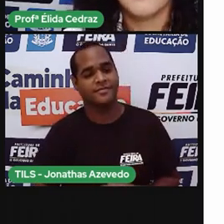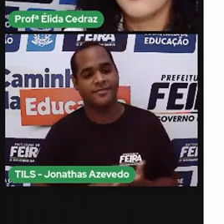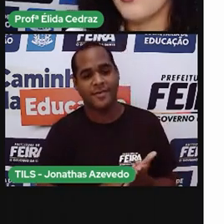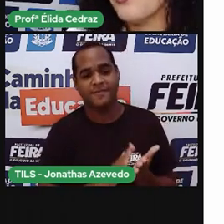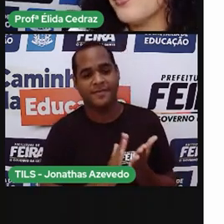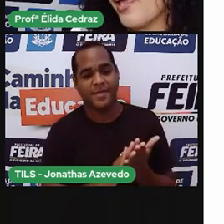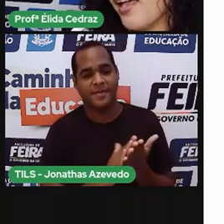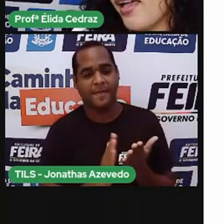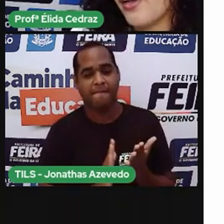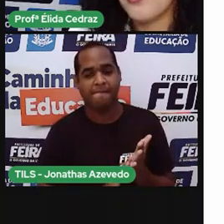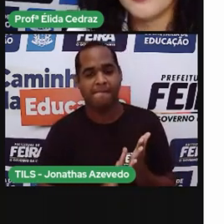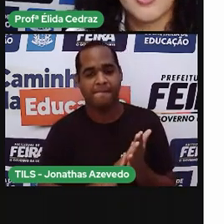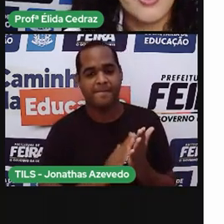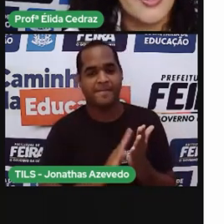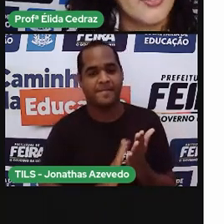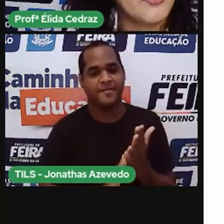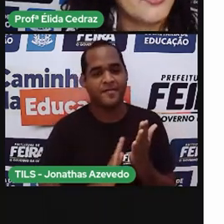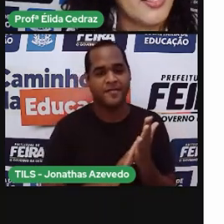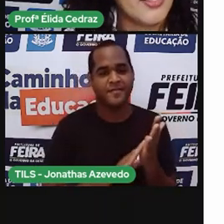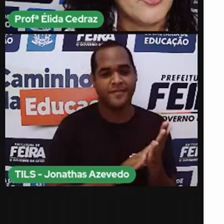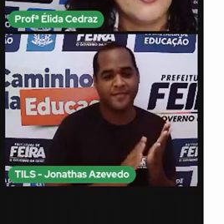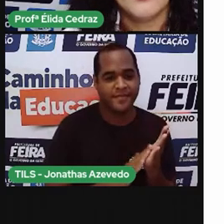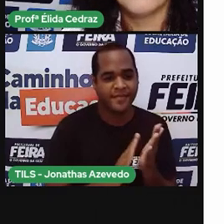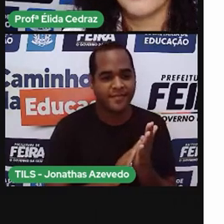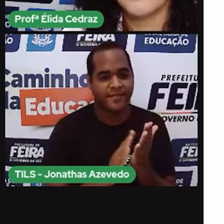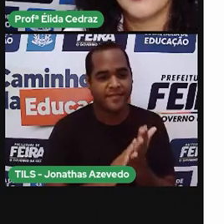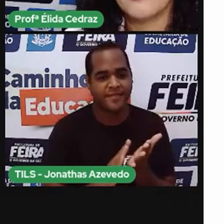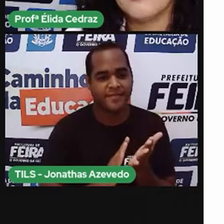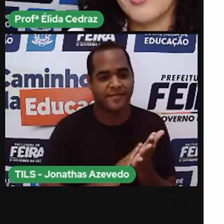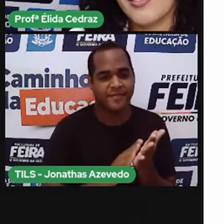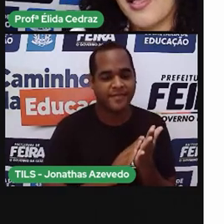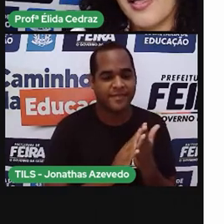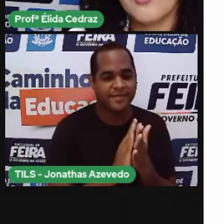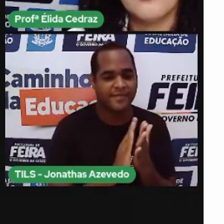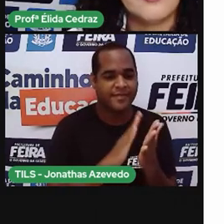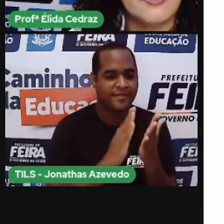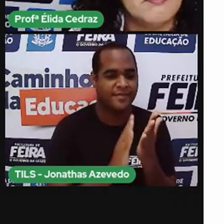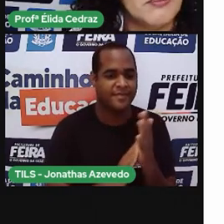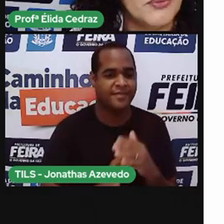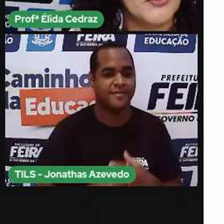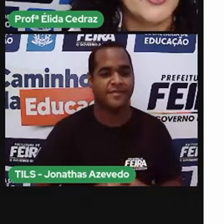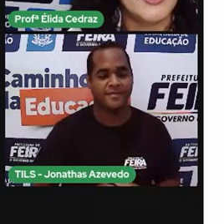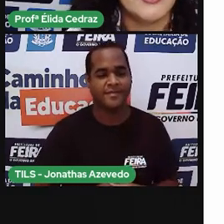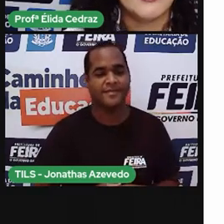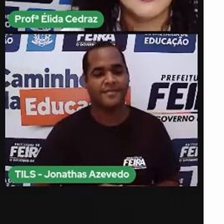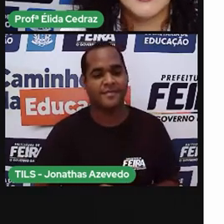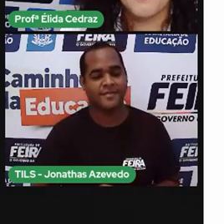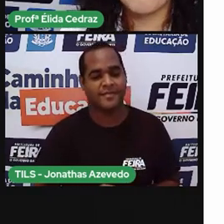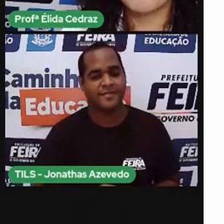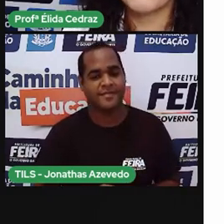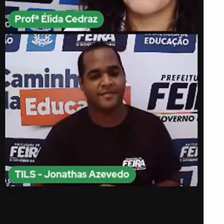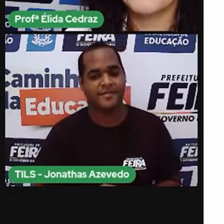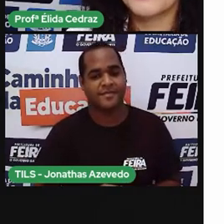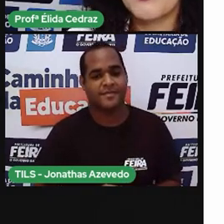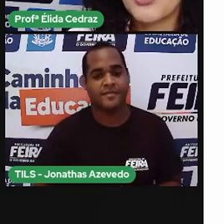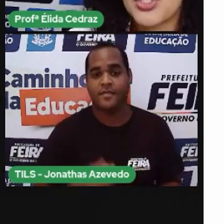tempo Teleco Teco tempo tempo ela é por Teco um tamborim